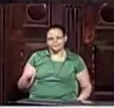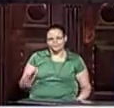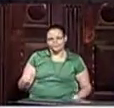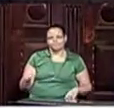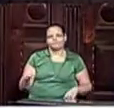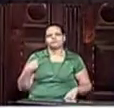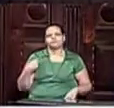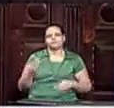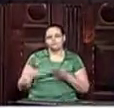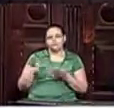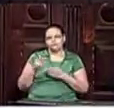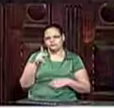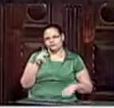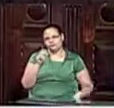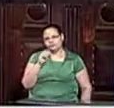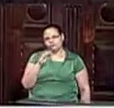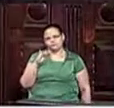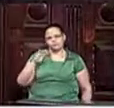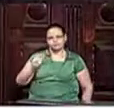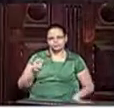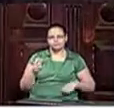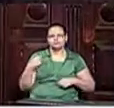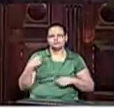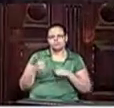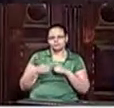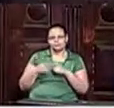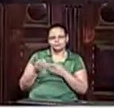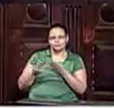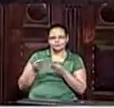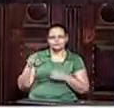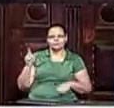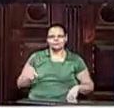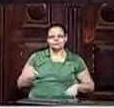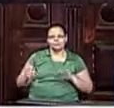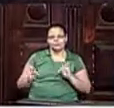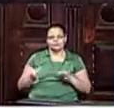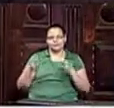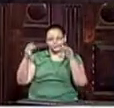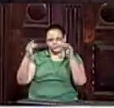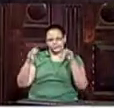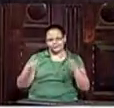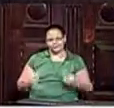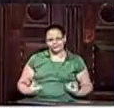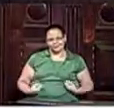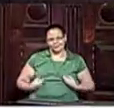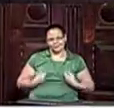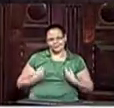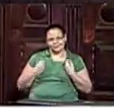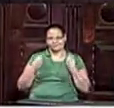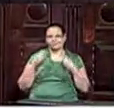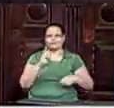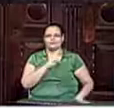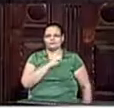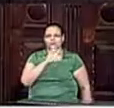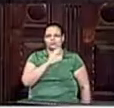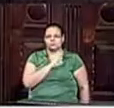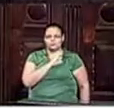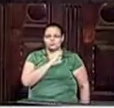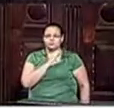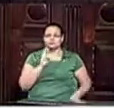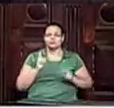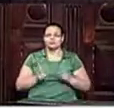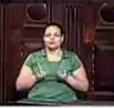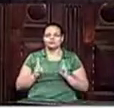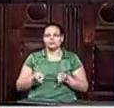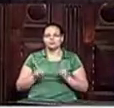que estão na fila de espera para o tratamento do câncer em Duque de Caxias